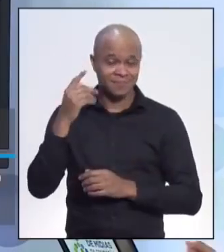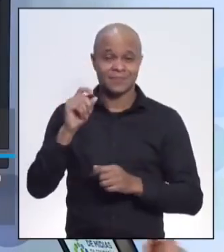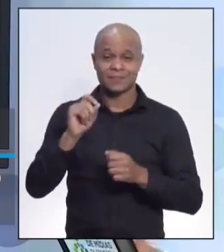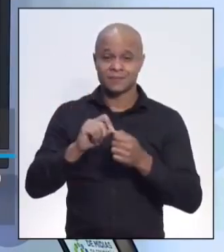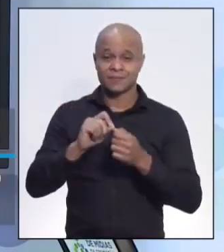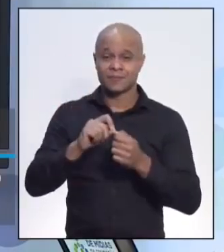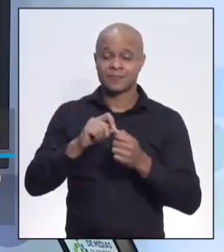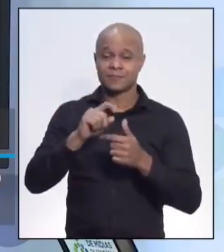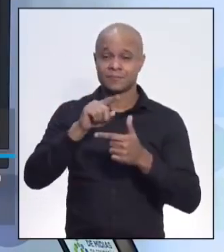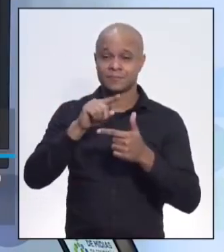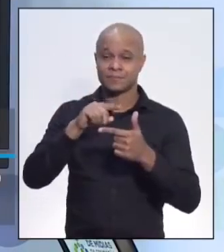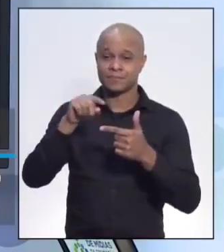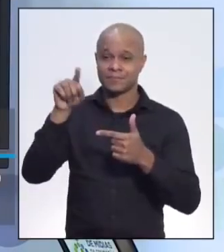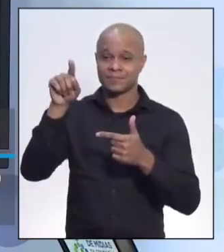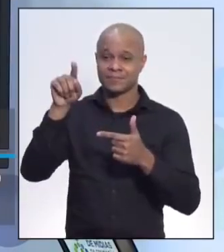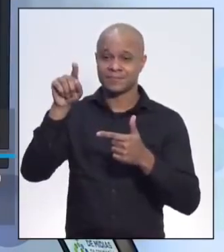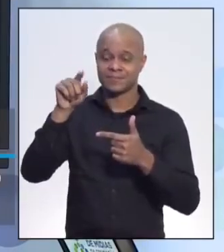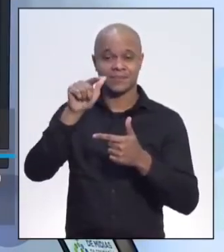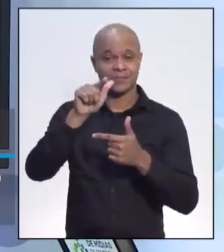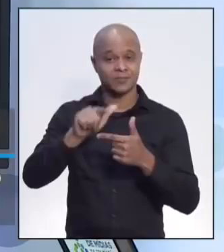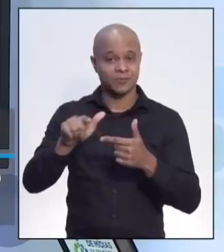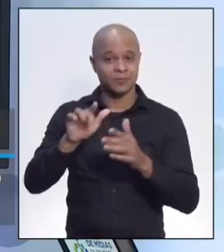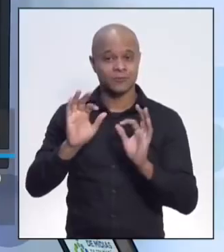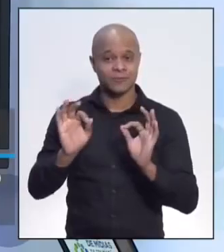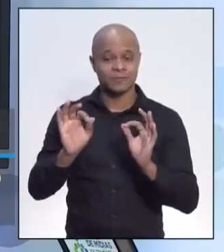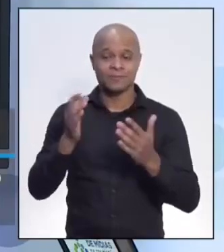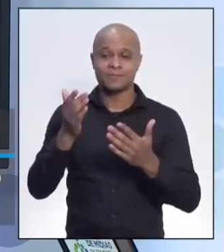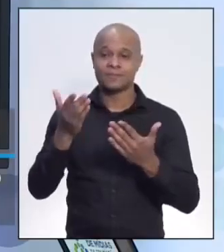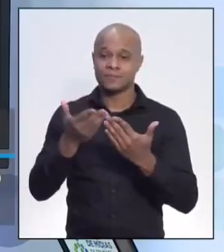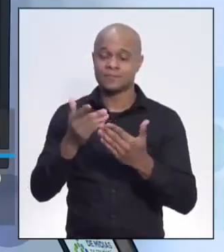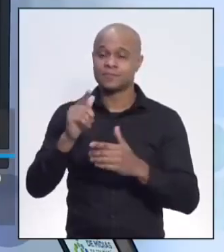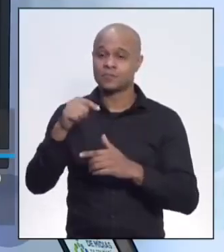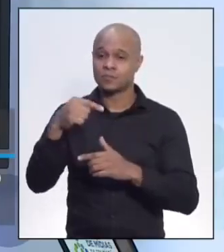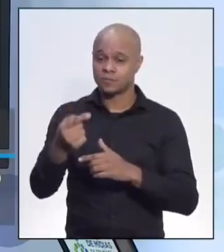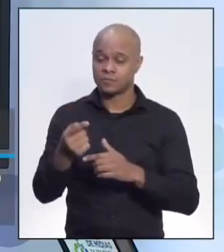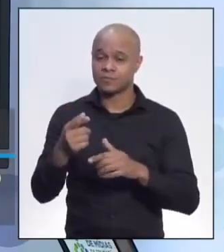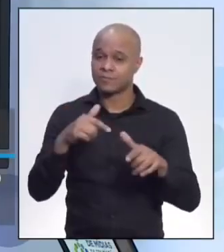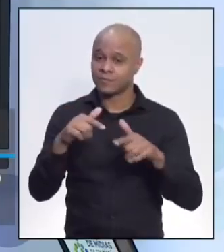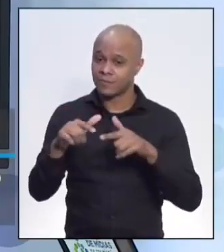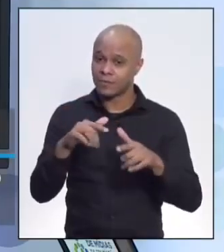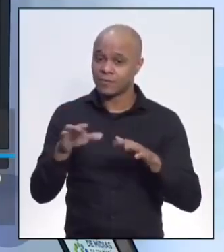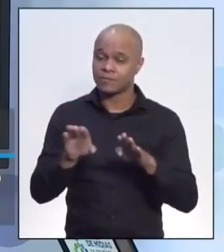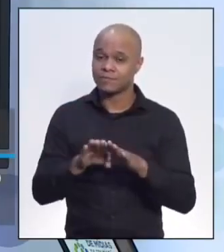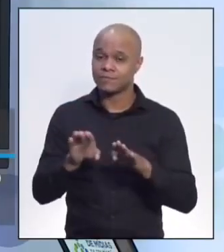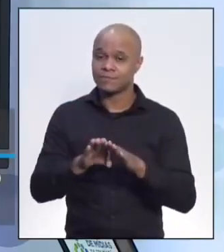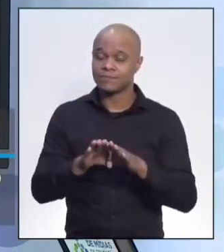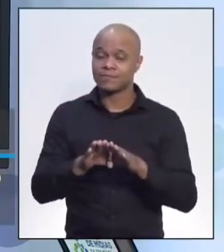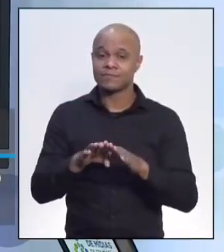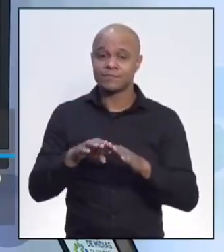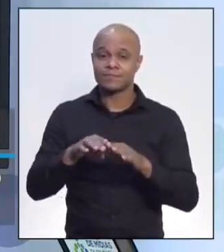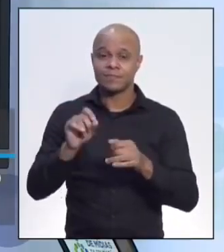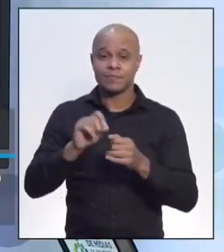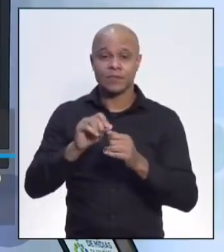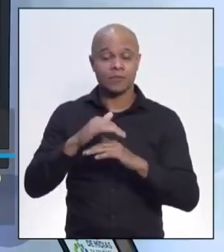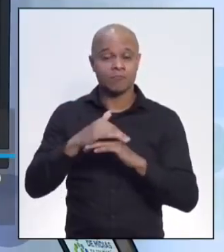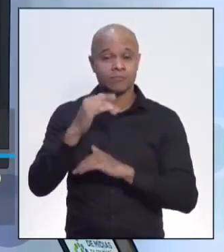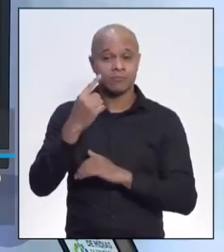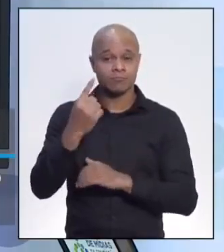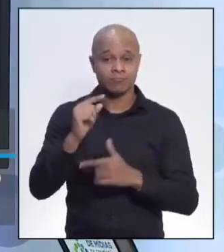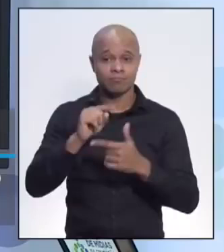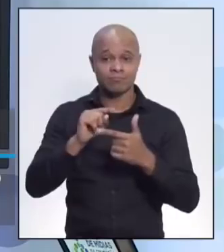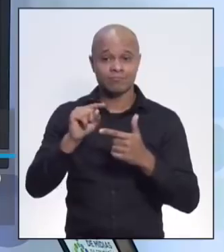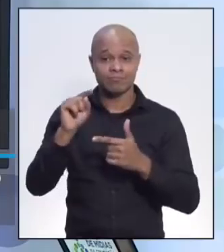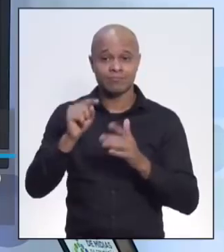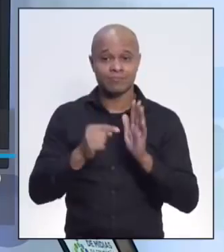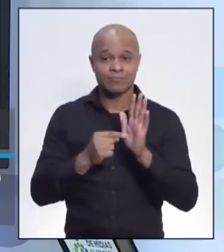teve dificuldade. Nós vamos trabalhar esse gráfico, vou fazer mais um para